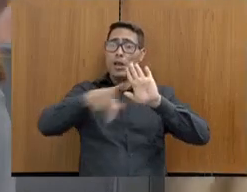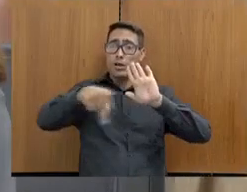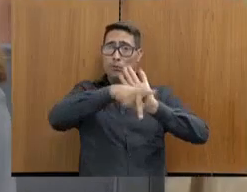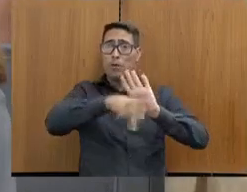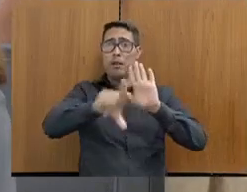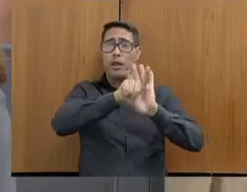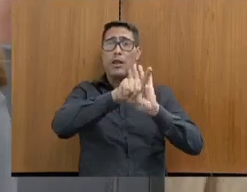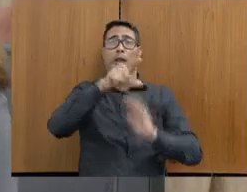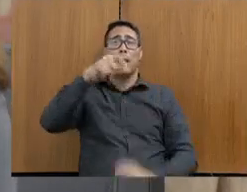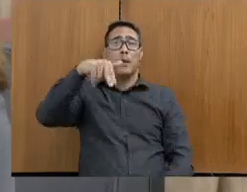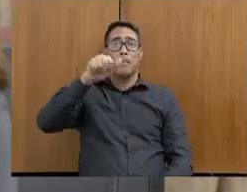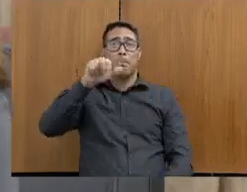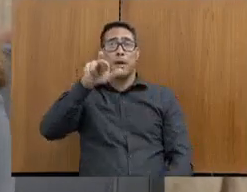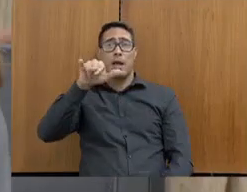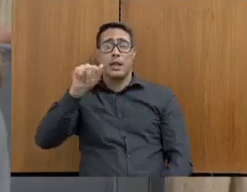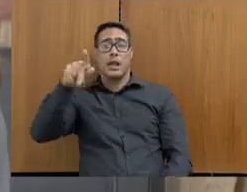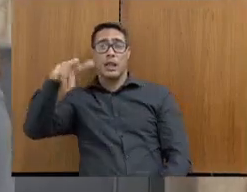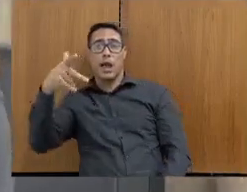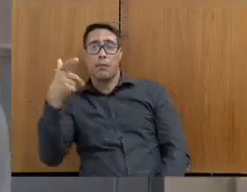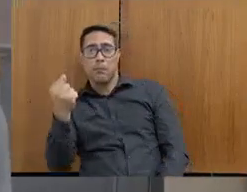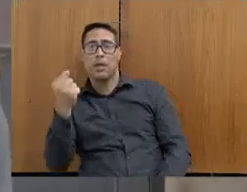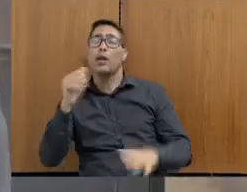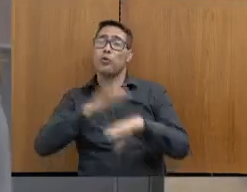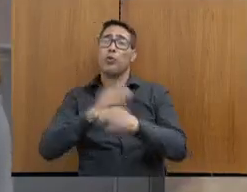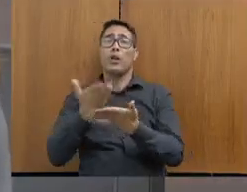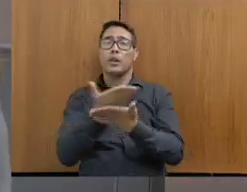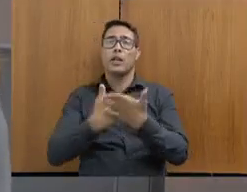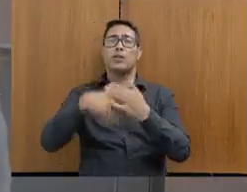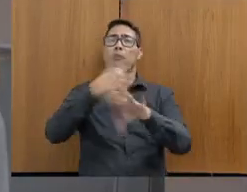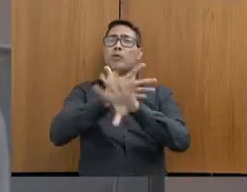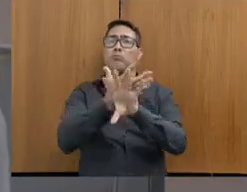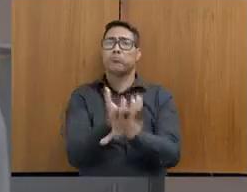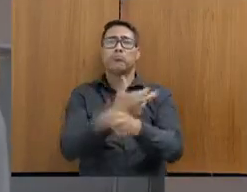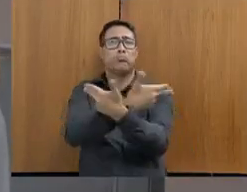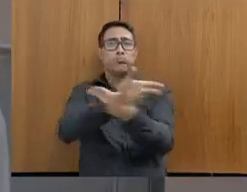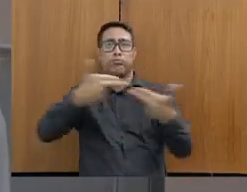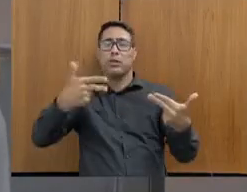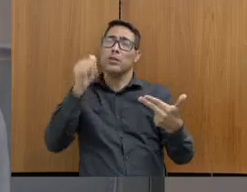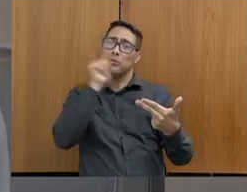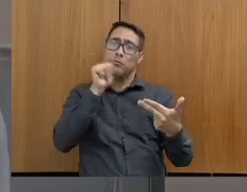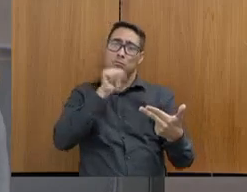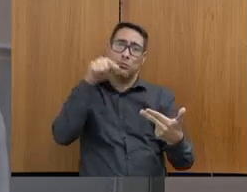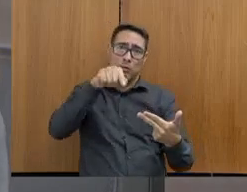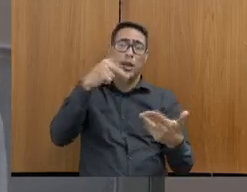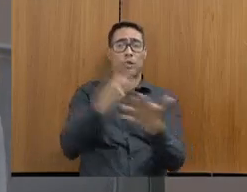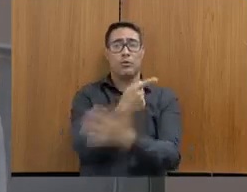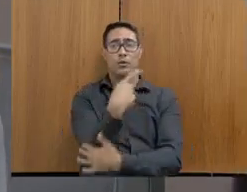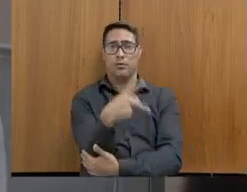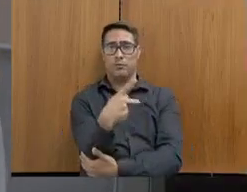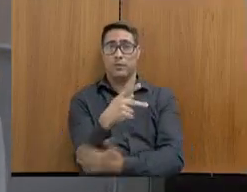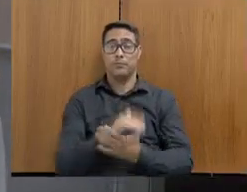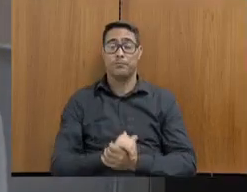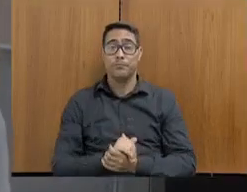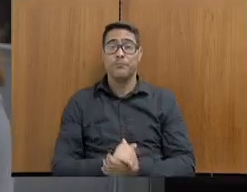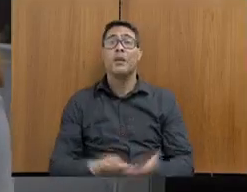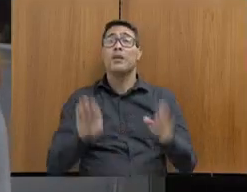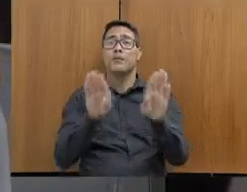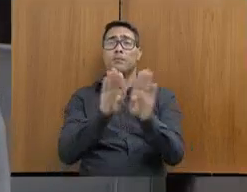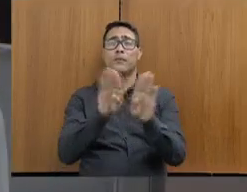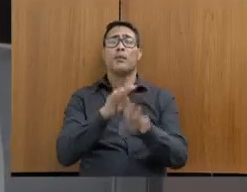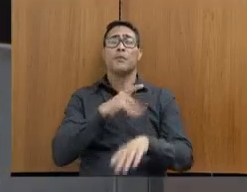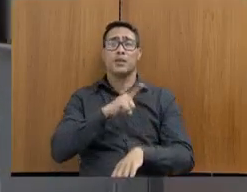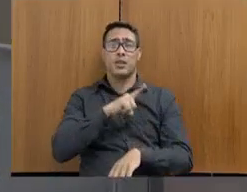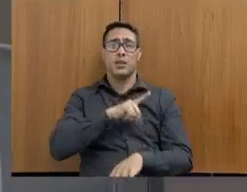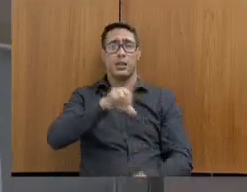Penha no sentido do atendimento multidisciplinar a essa mulher vítima de violência doméstica e familiar e para Além disso nós temos dialogar